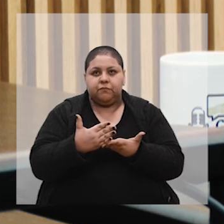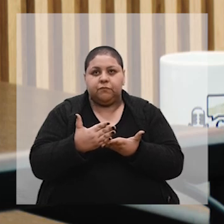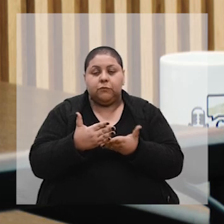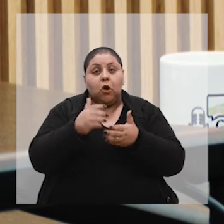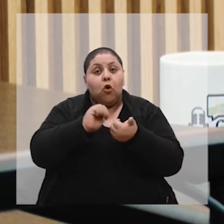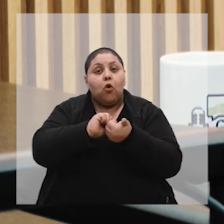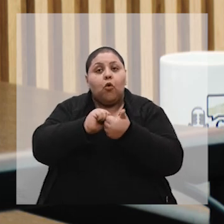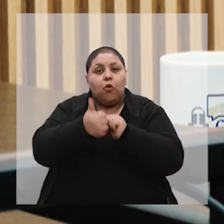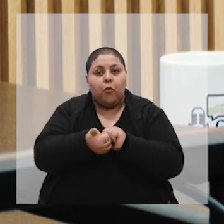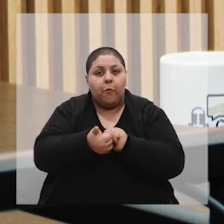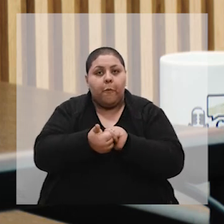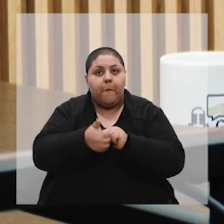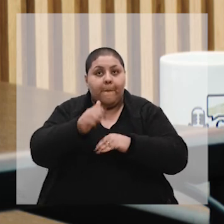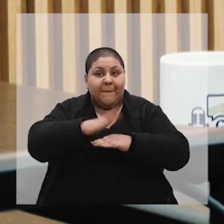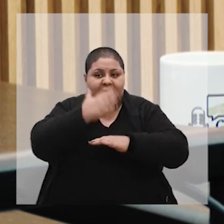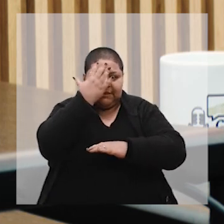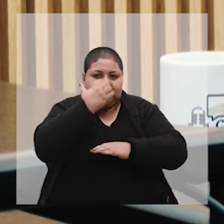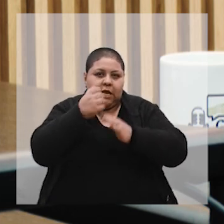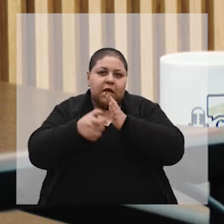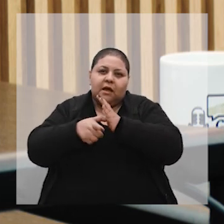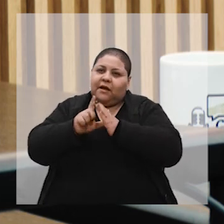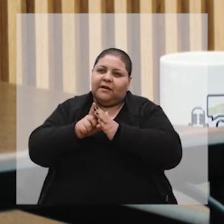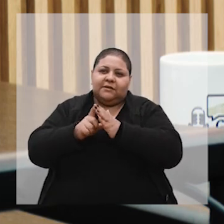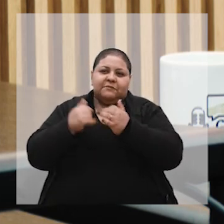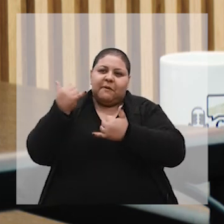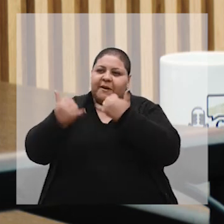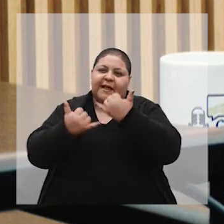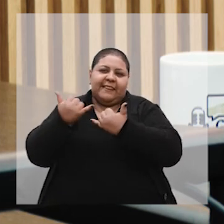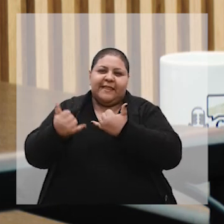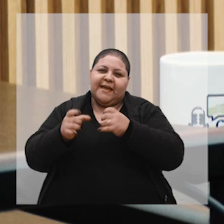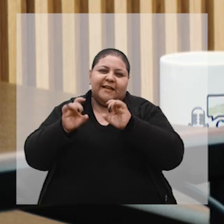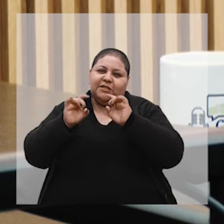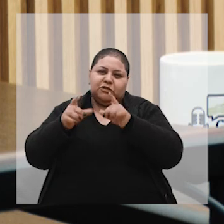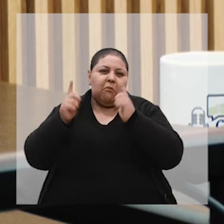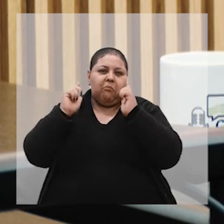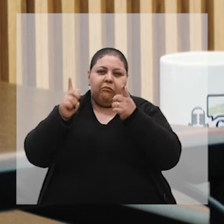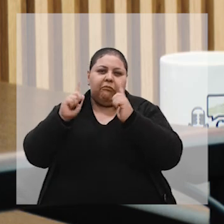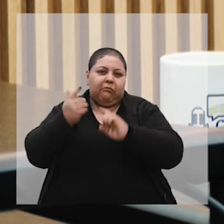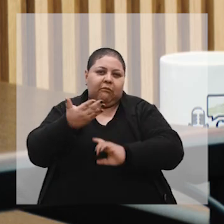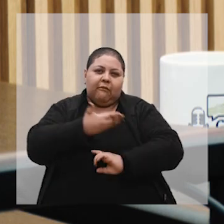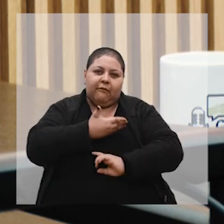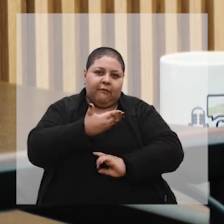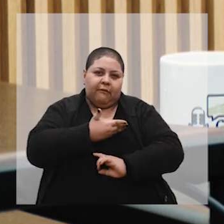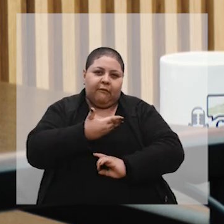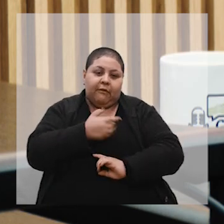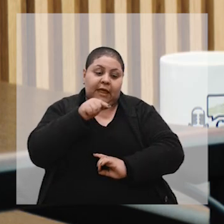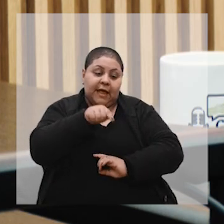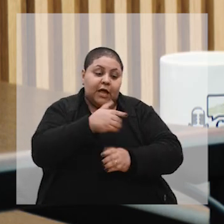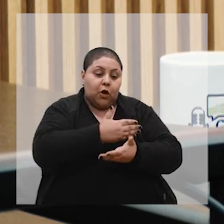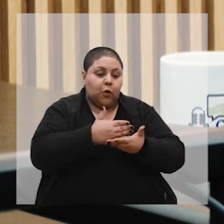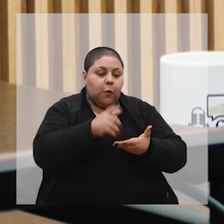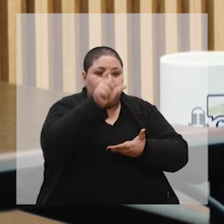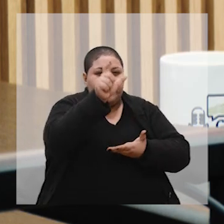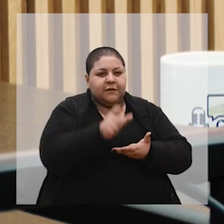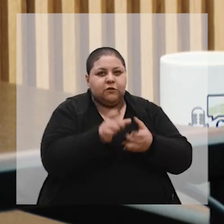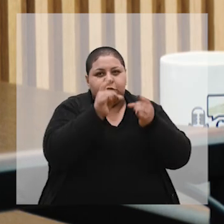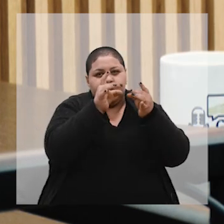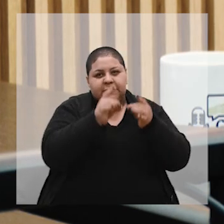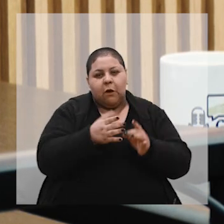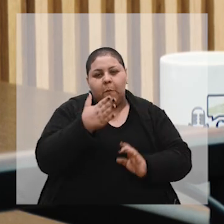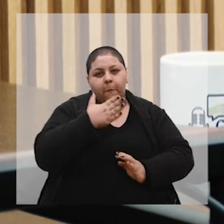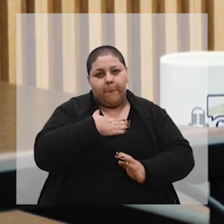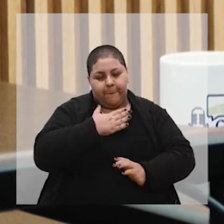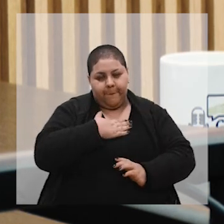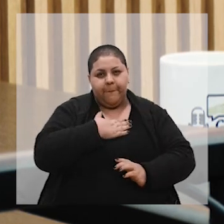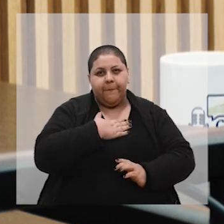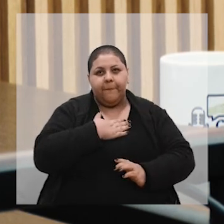a tornar o esporte algo mais sério. Antes era divertimento, era brincadeira com os amigos, e ali eu conheci uma pessoa muito especial hoje